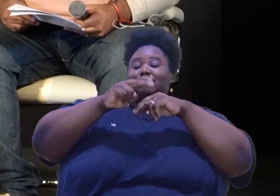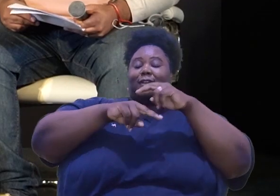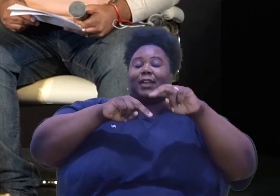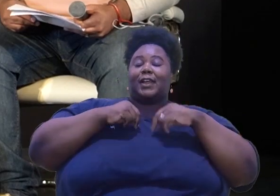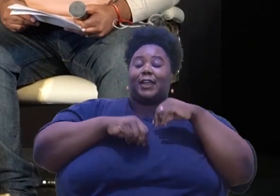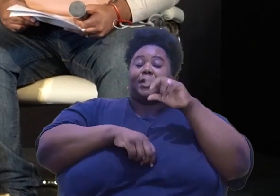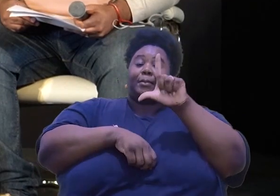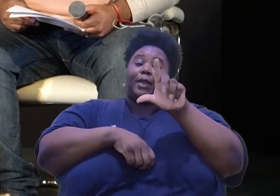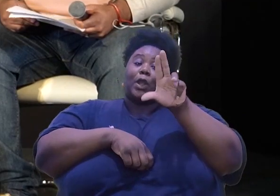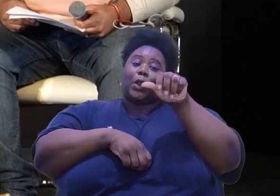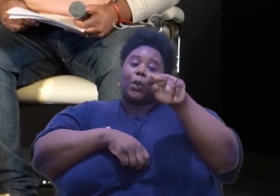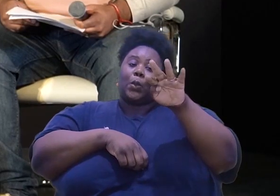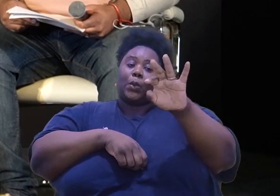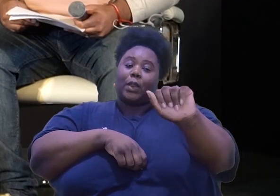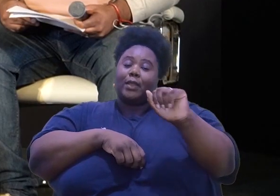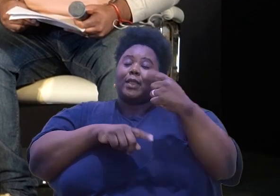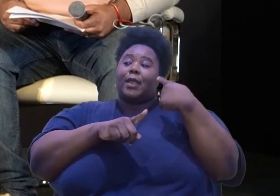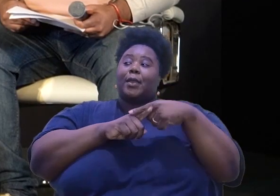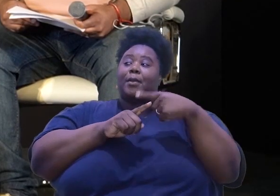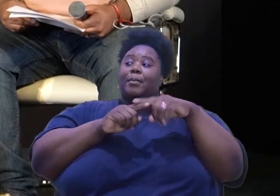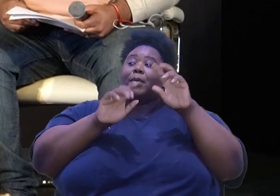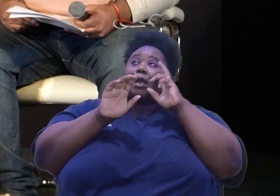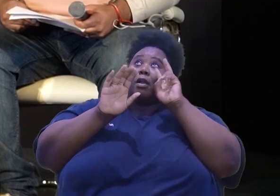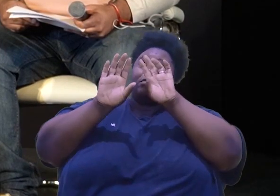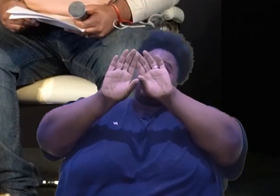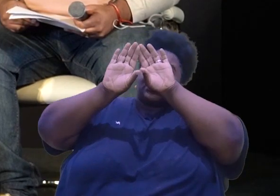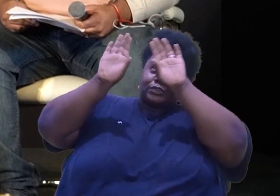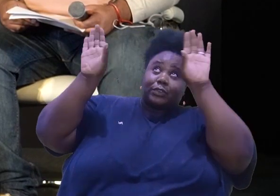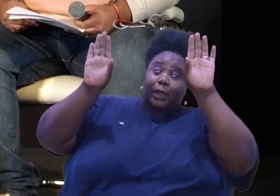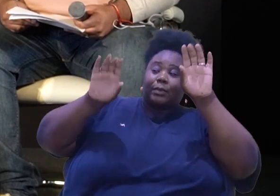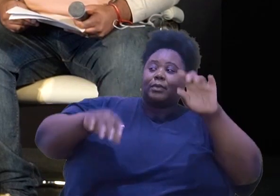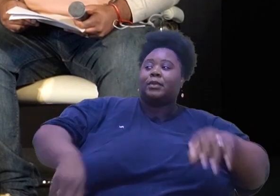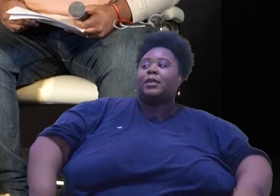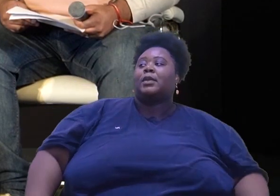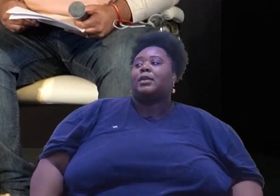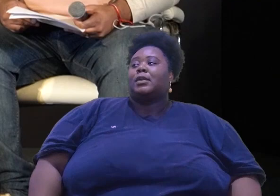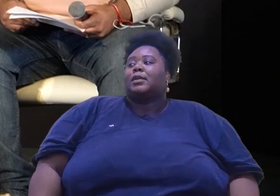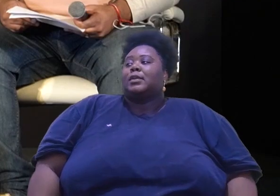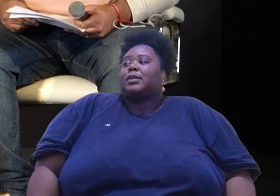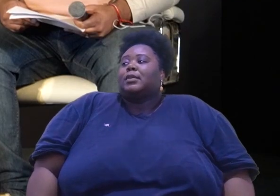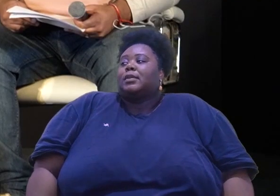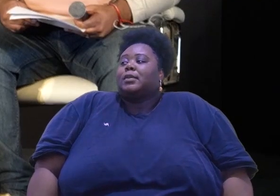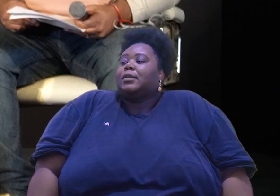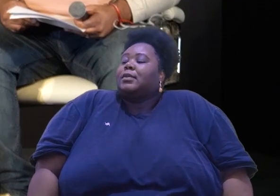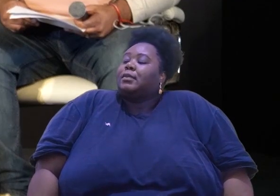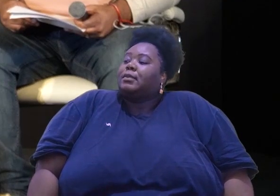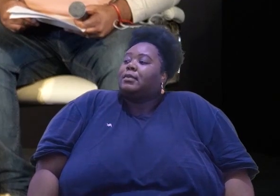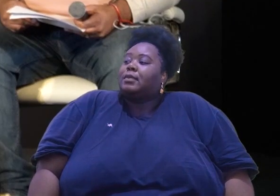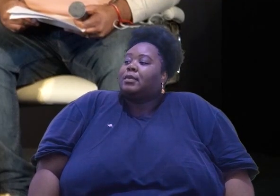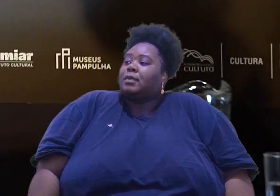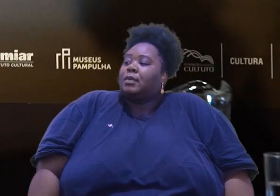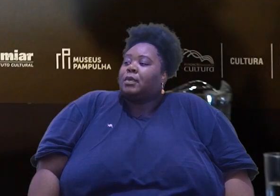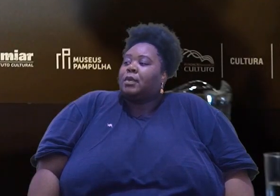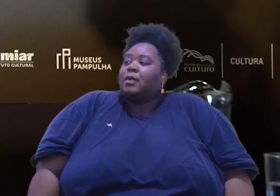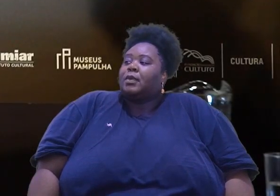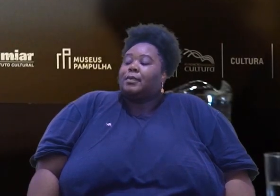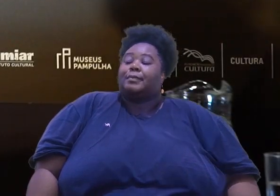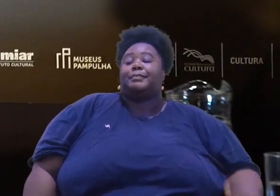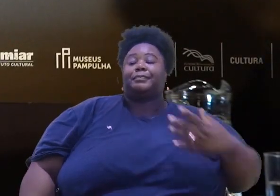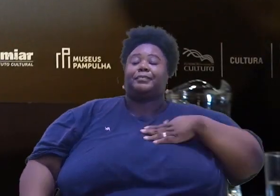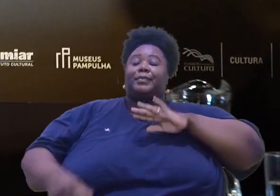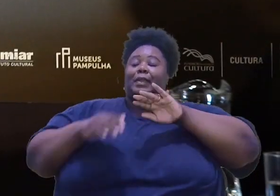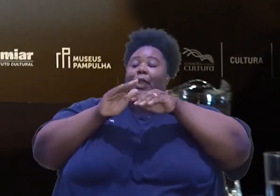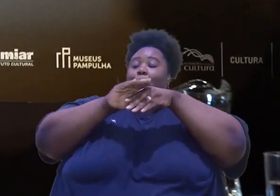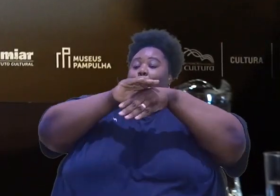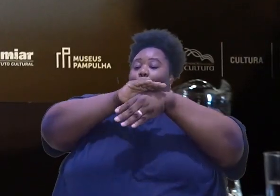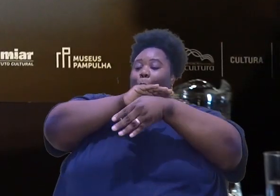o céu, hoje Belo Horizonte tem pouco céu, né? Mas era um hábito. Não